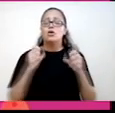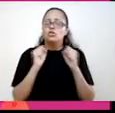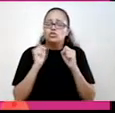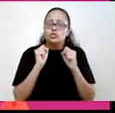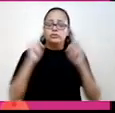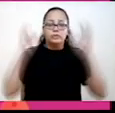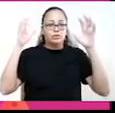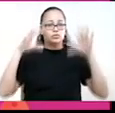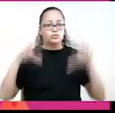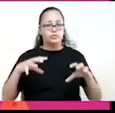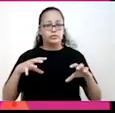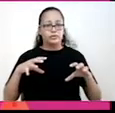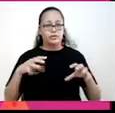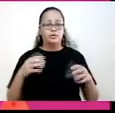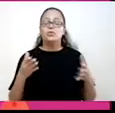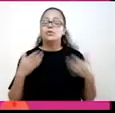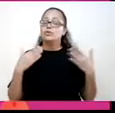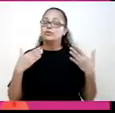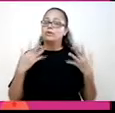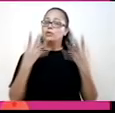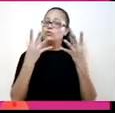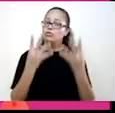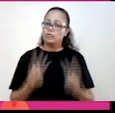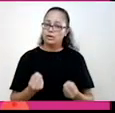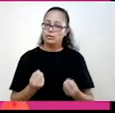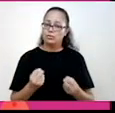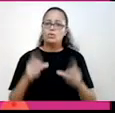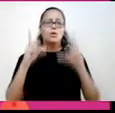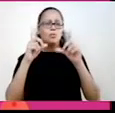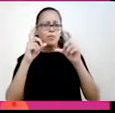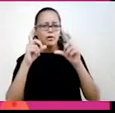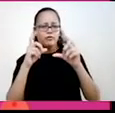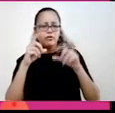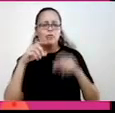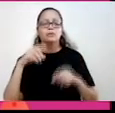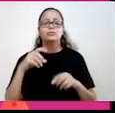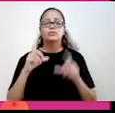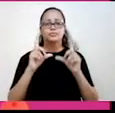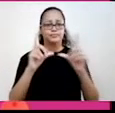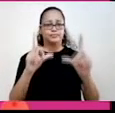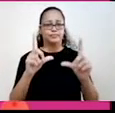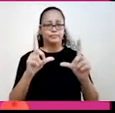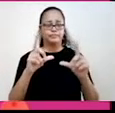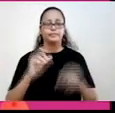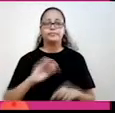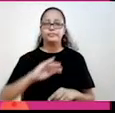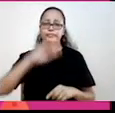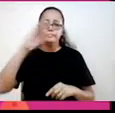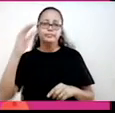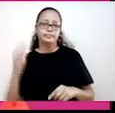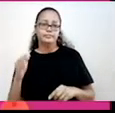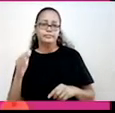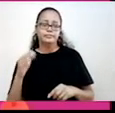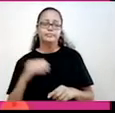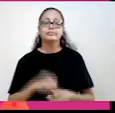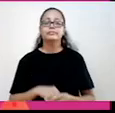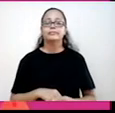quentes e secos. Nós temos uma foto aí de uma área montanhosa, né, na região dos Andes, né, em Santiago, né, a capital do